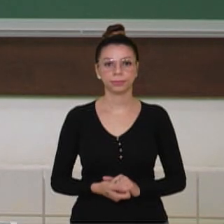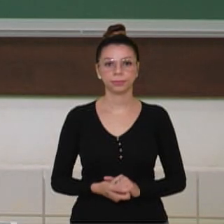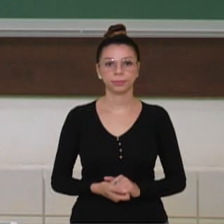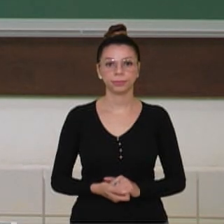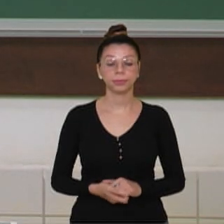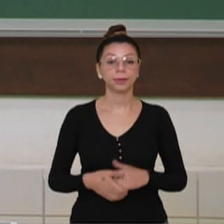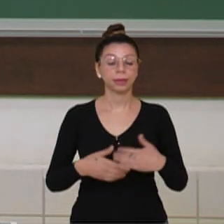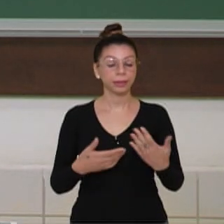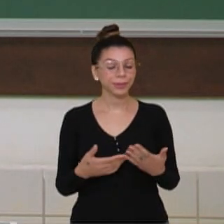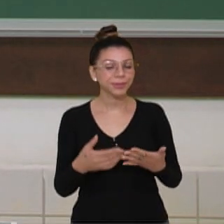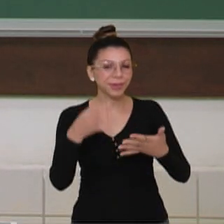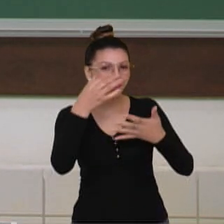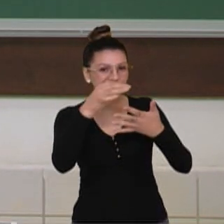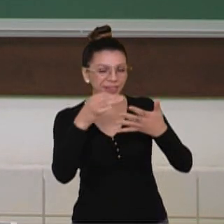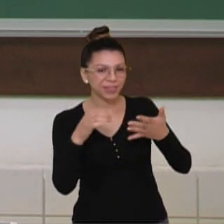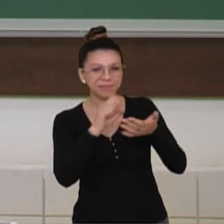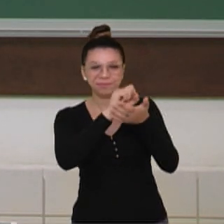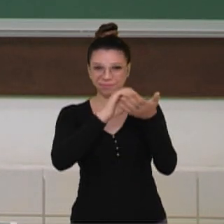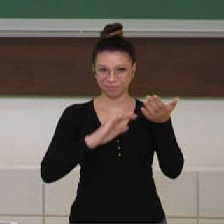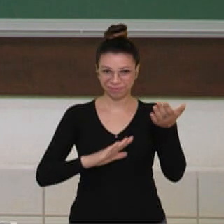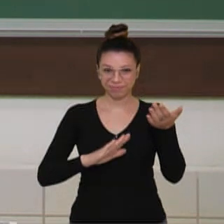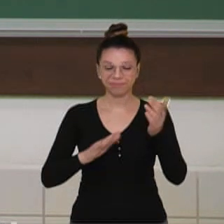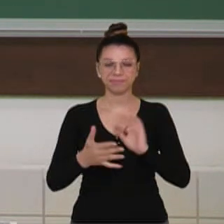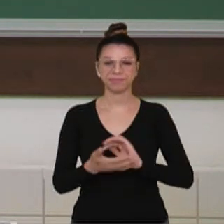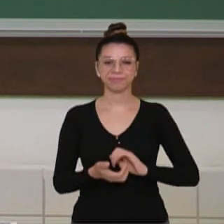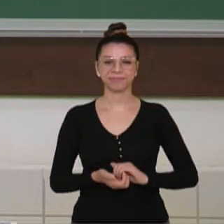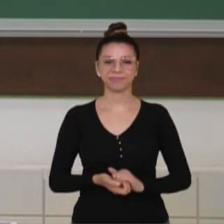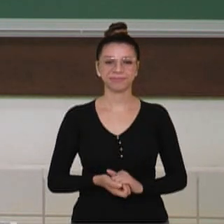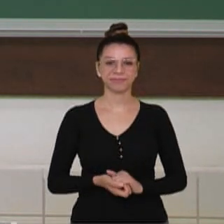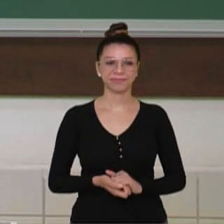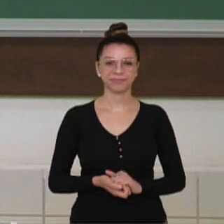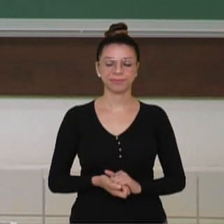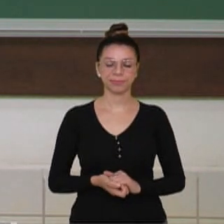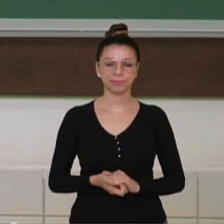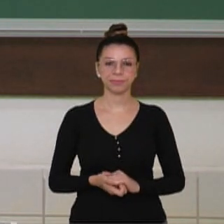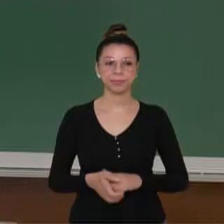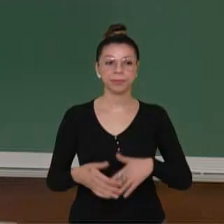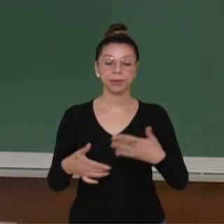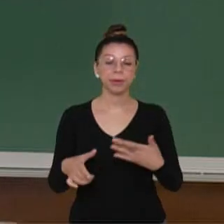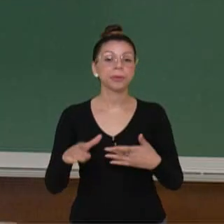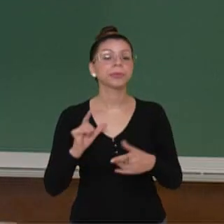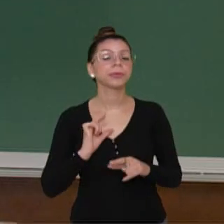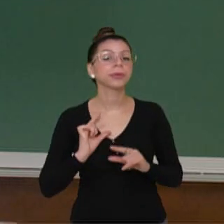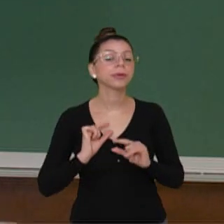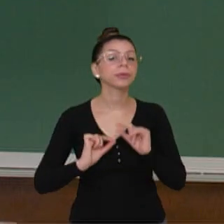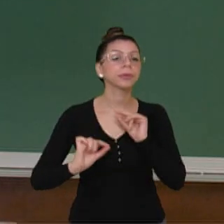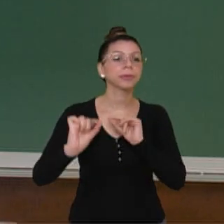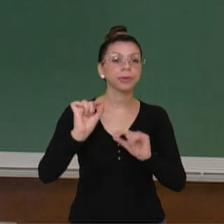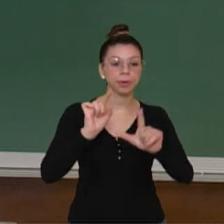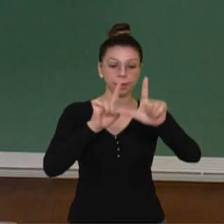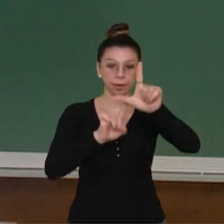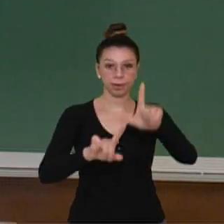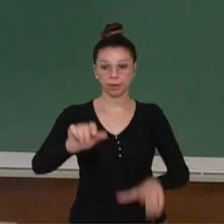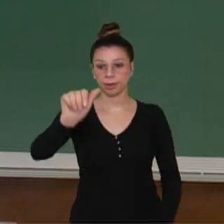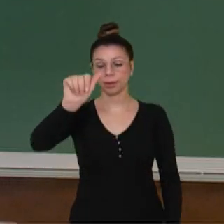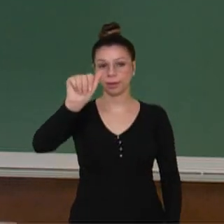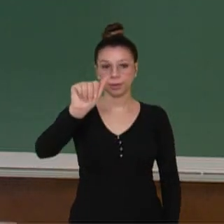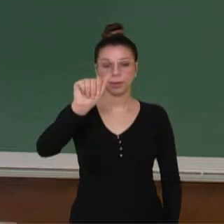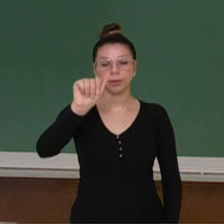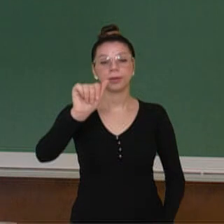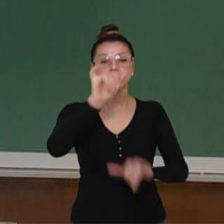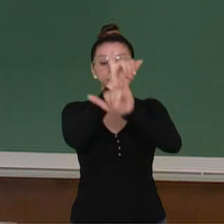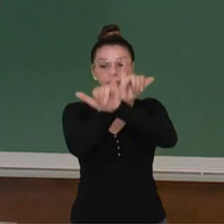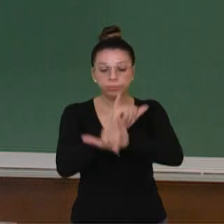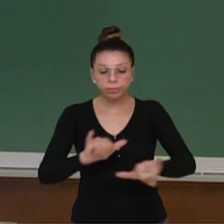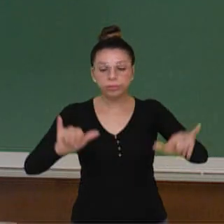Vamos à correção dos exercícios? Nós temos então aqui a letra A, fake news